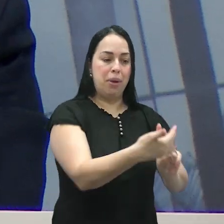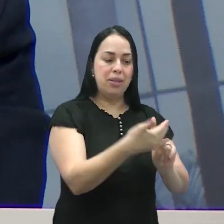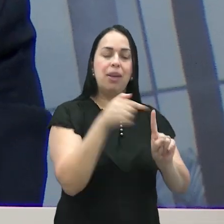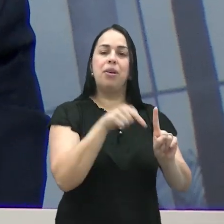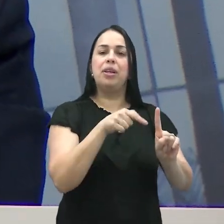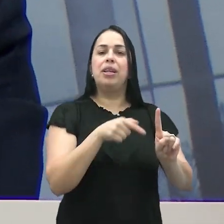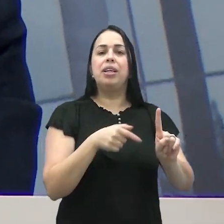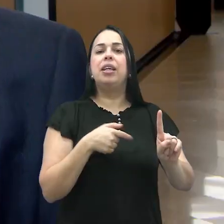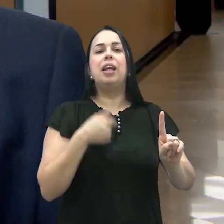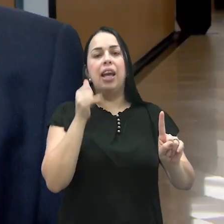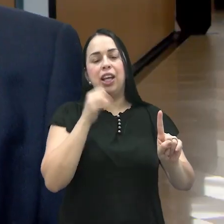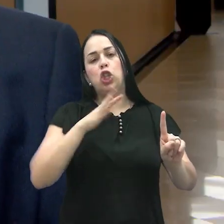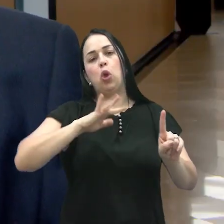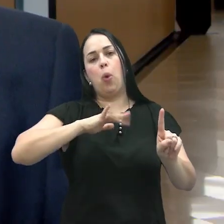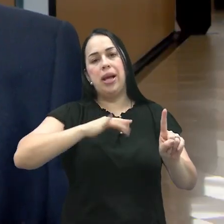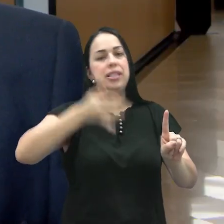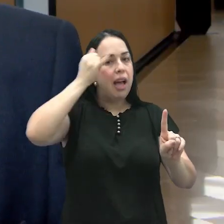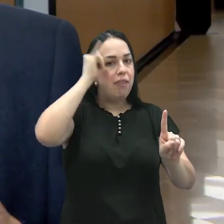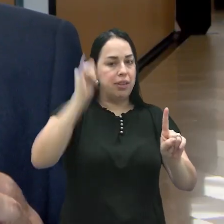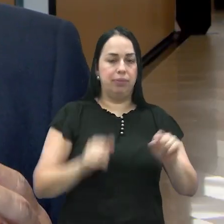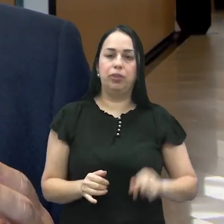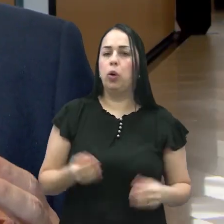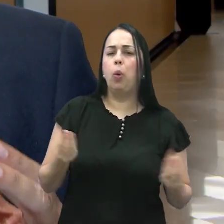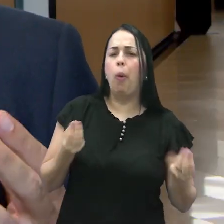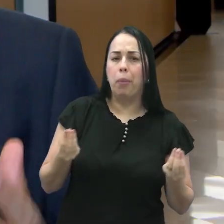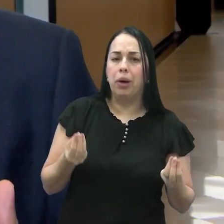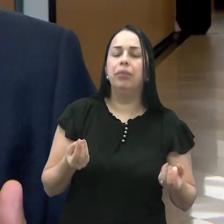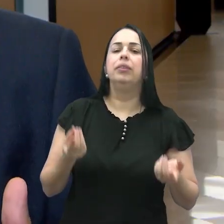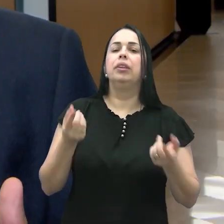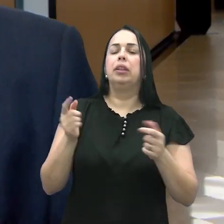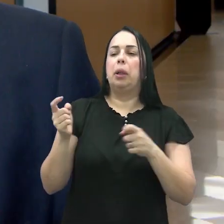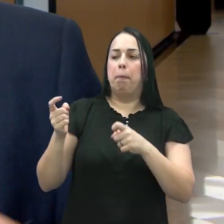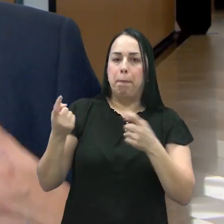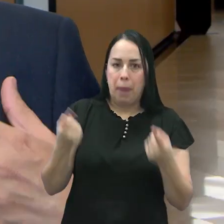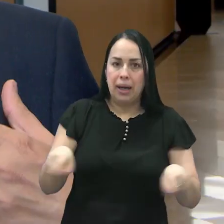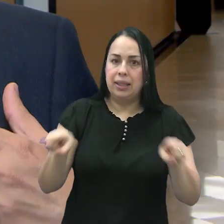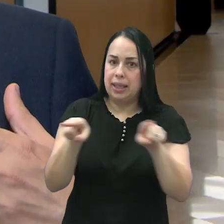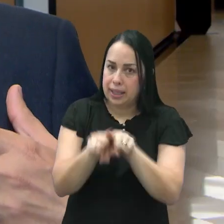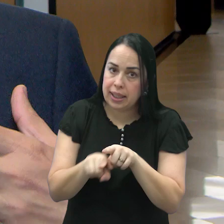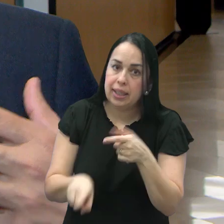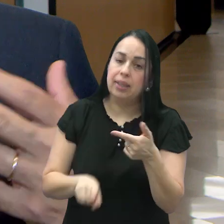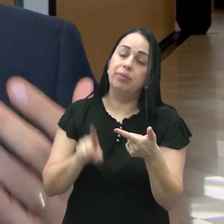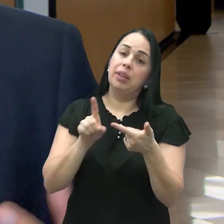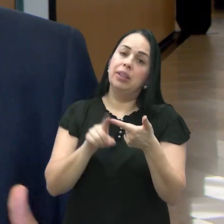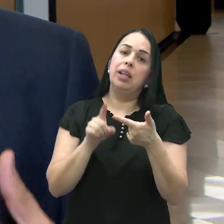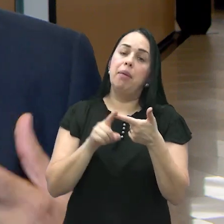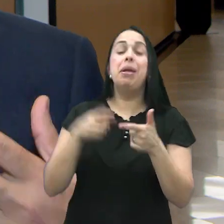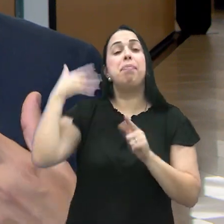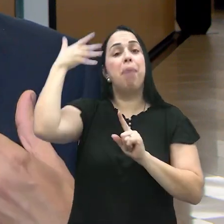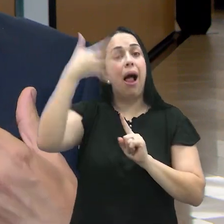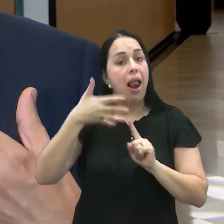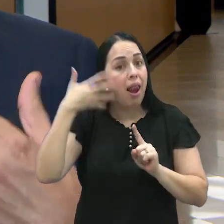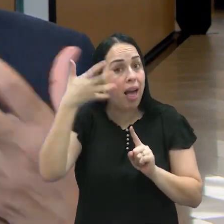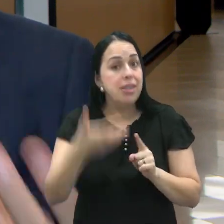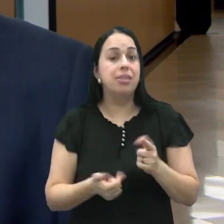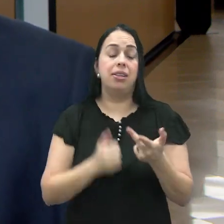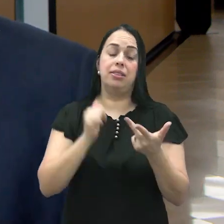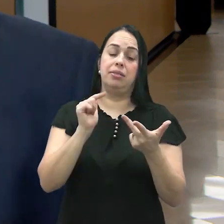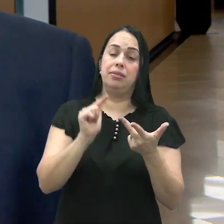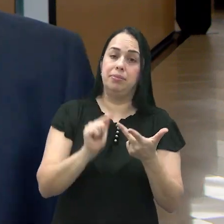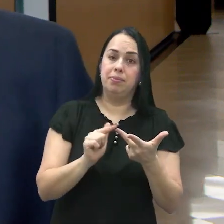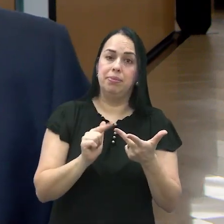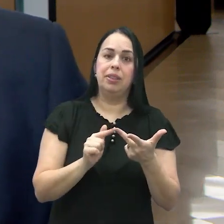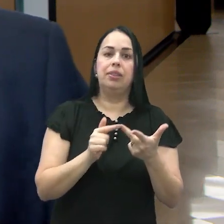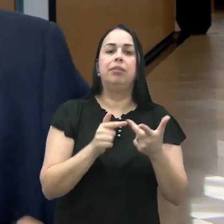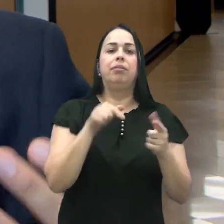e o acolhimento. Através de convênios, através de debates, de fóruns, de simpósios,